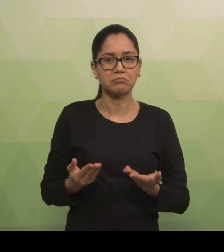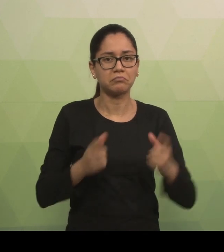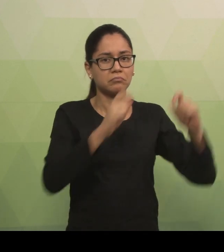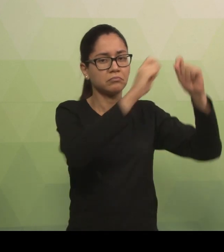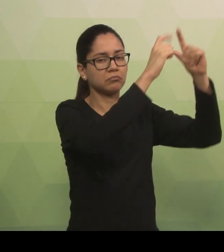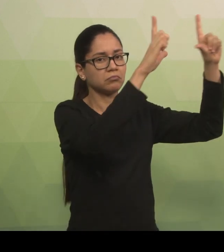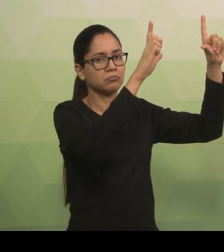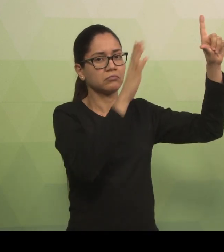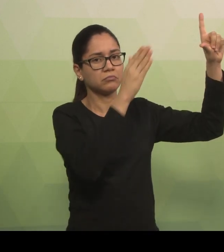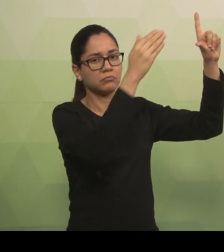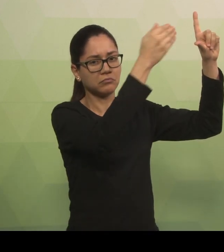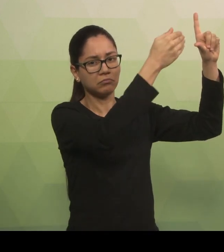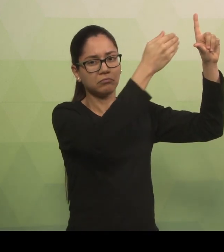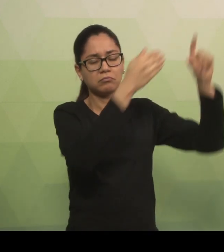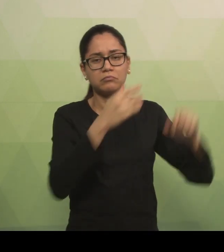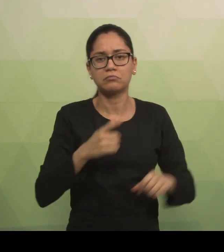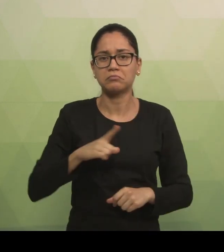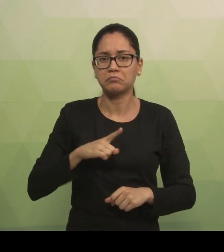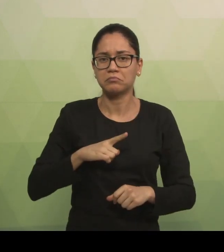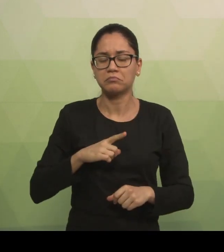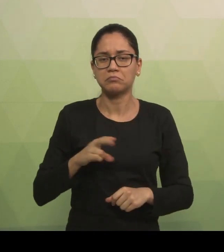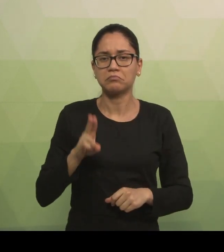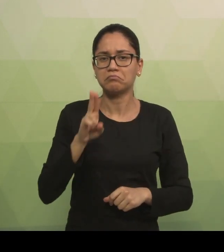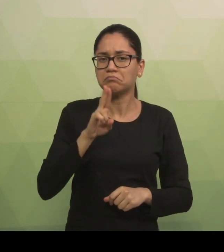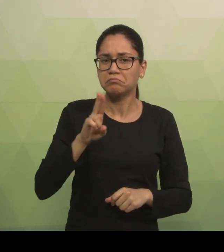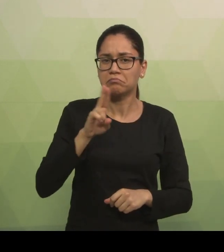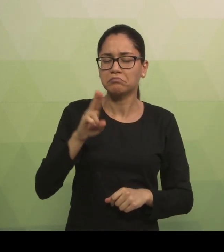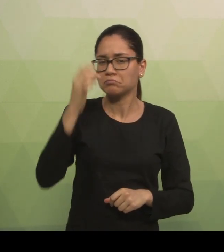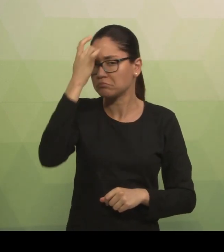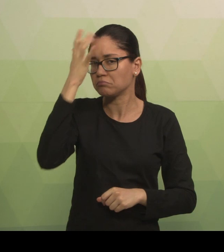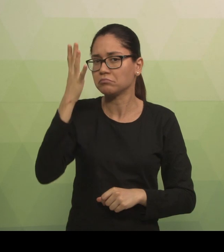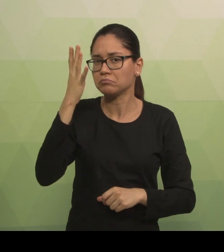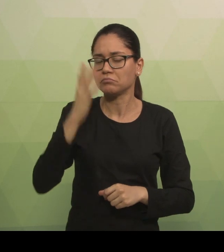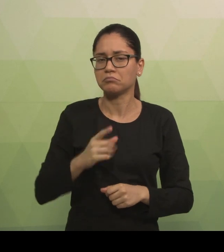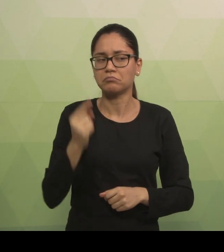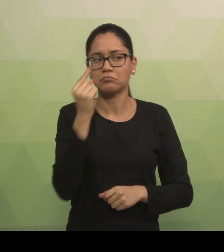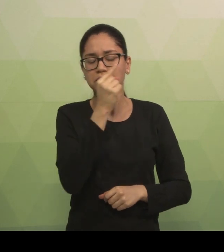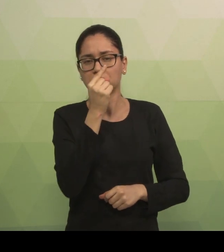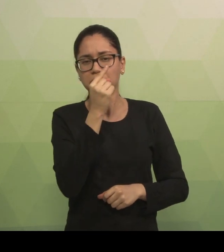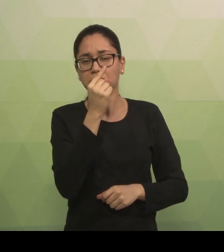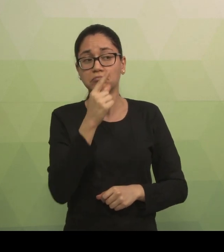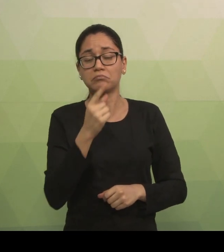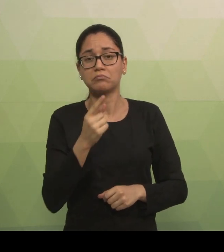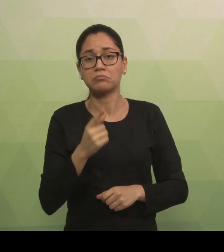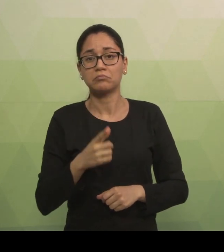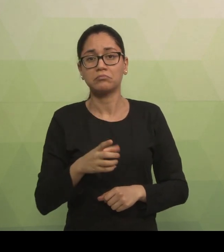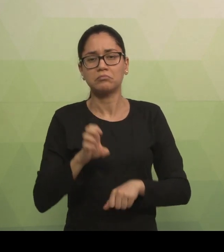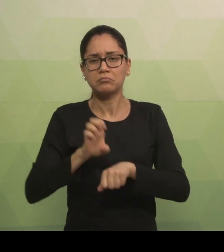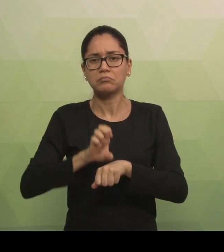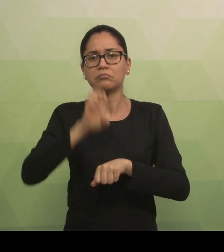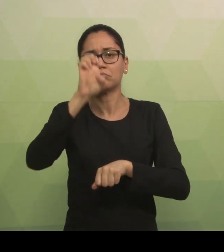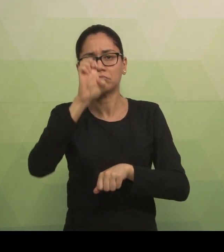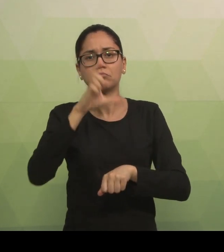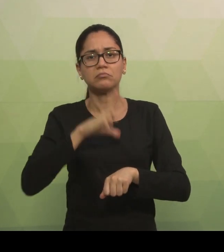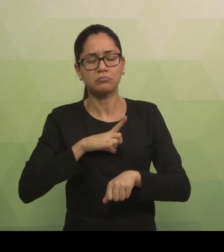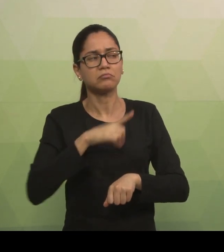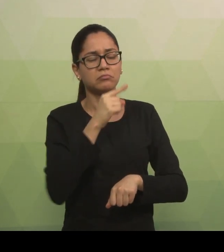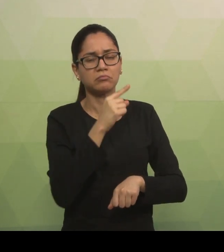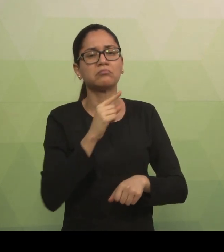Assim, se uma interface obedece a princípios de usabilidade com o sistema, considera-se que aquela interface